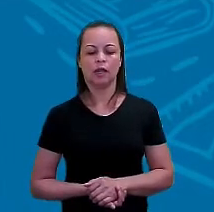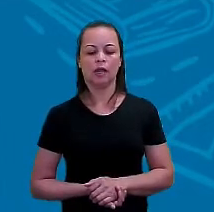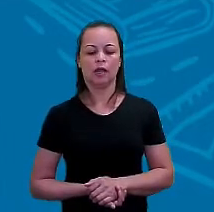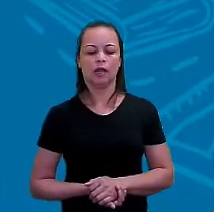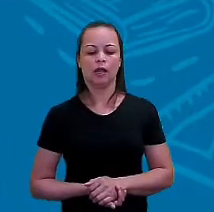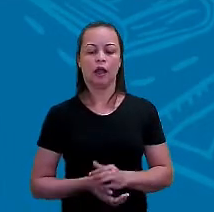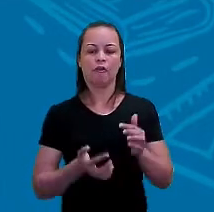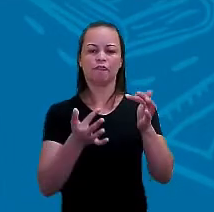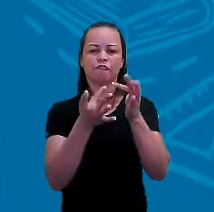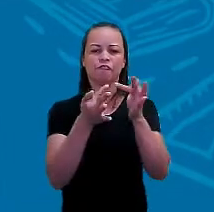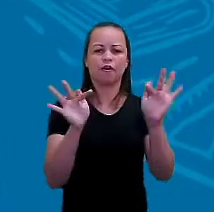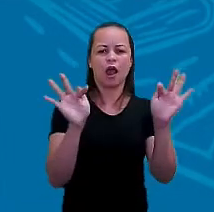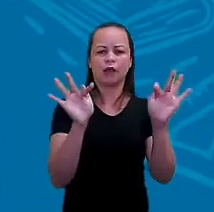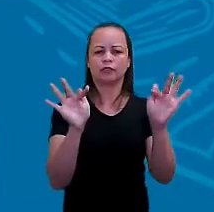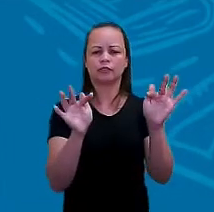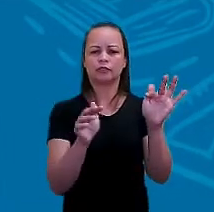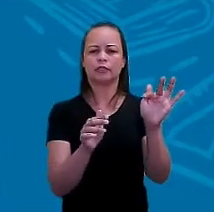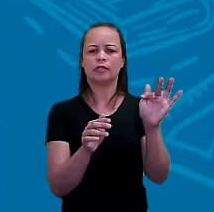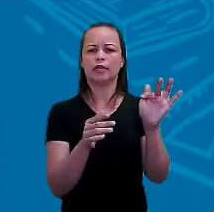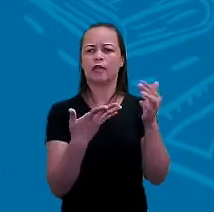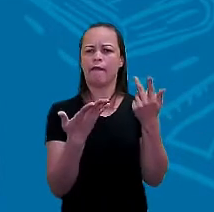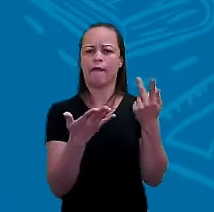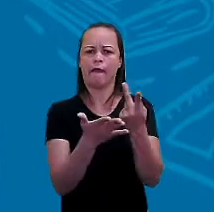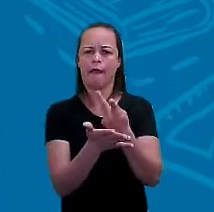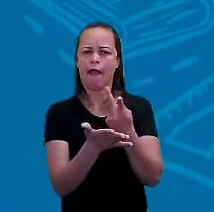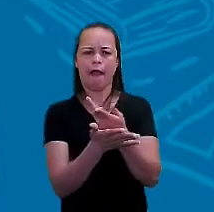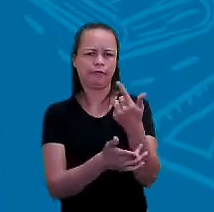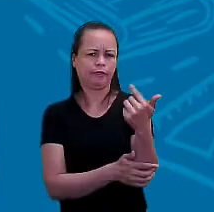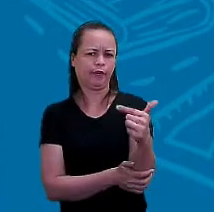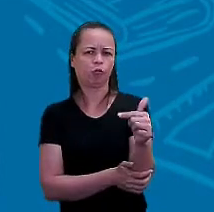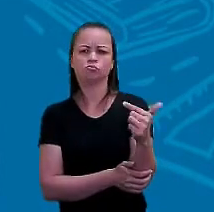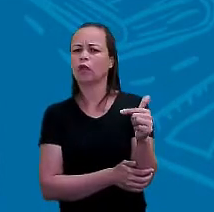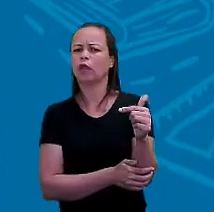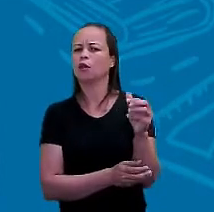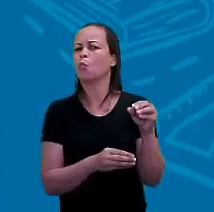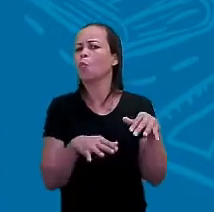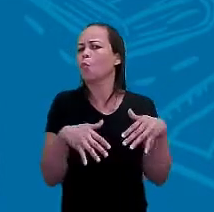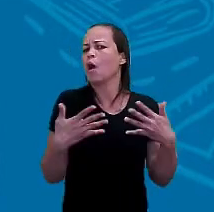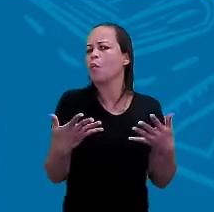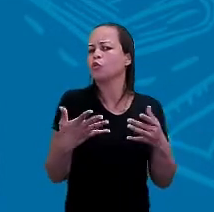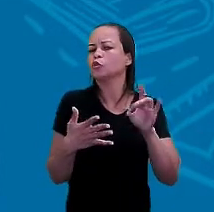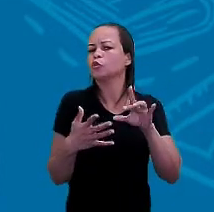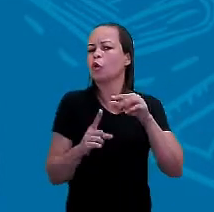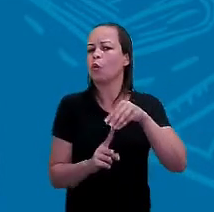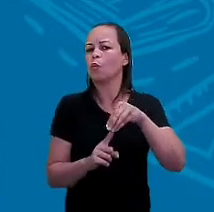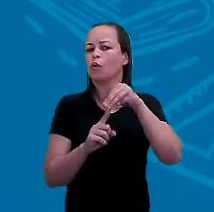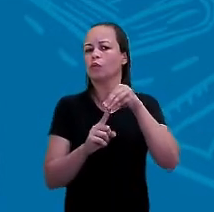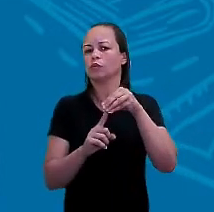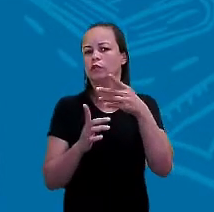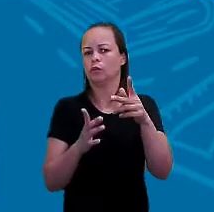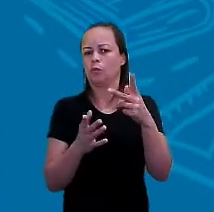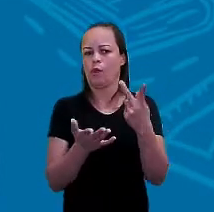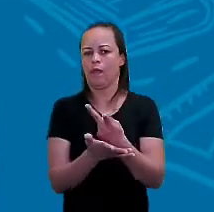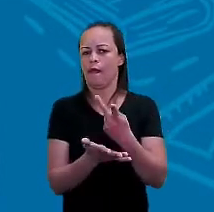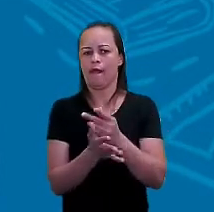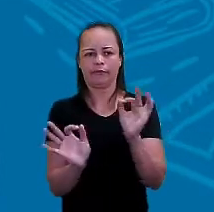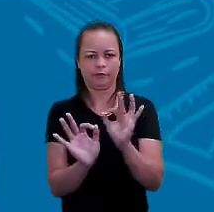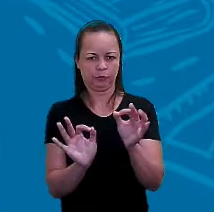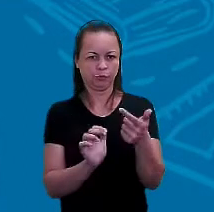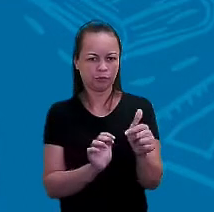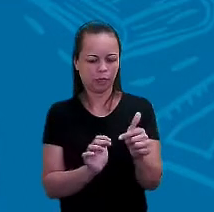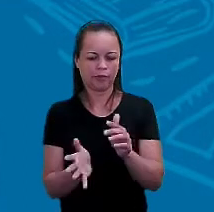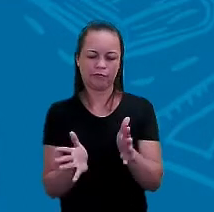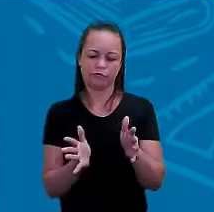não contém nenhum erro? Tem algumas frases aí que estão erradas, porém tem uma que não contém erro. Vamos descobrir qual